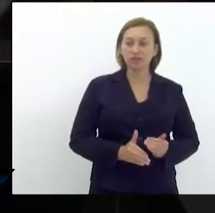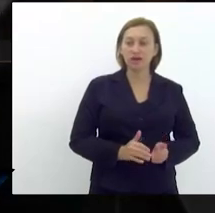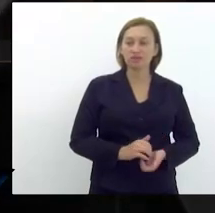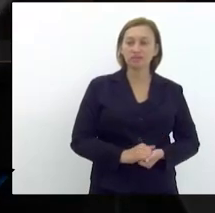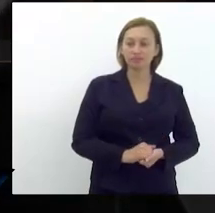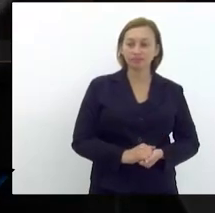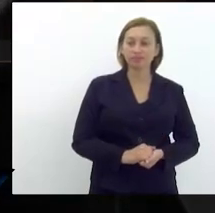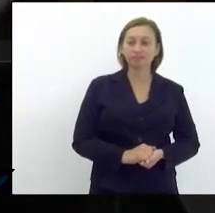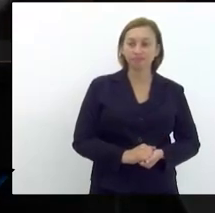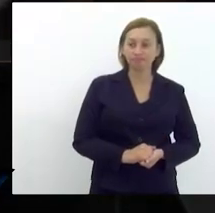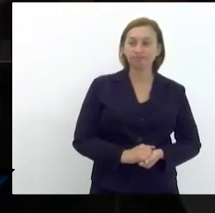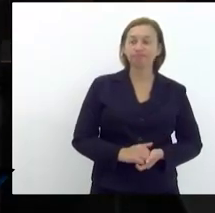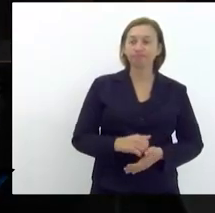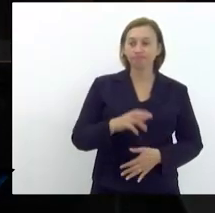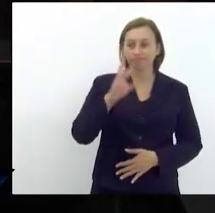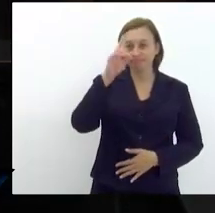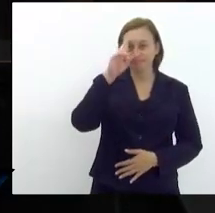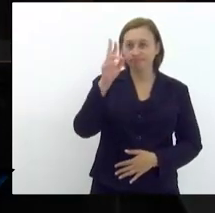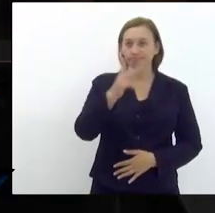a senhora presidente